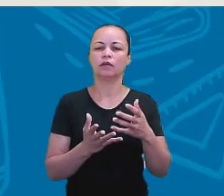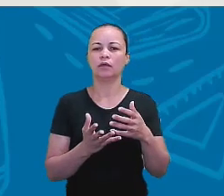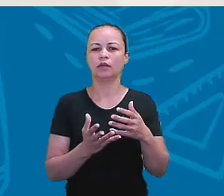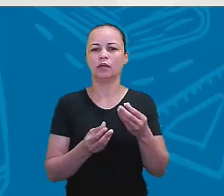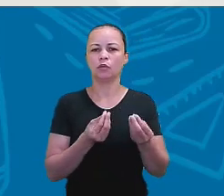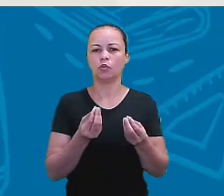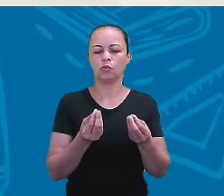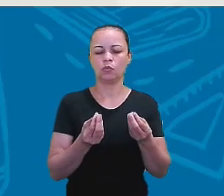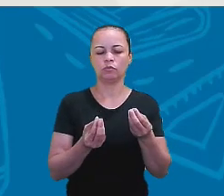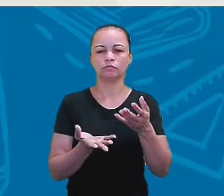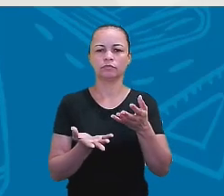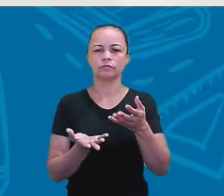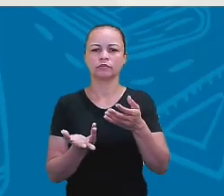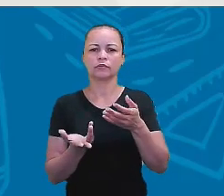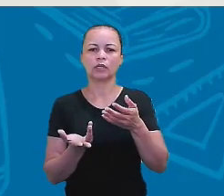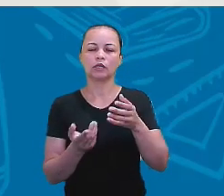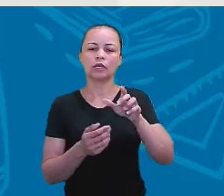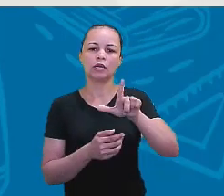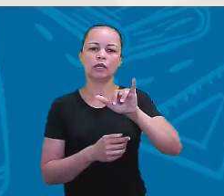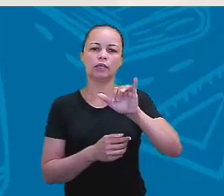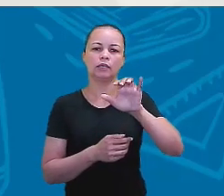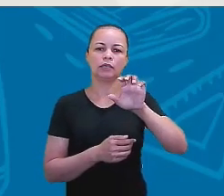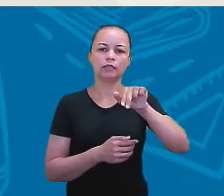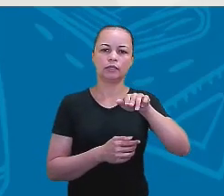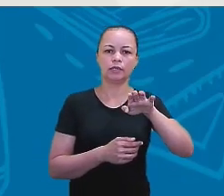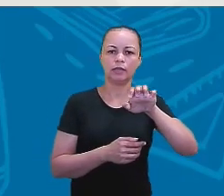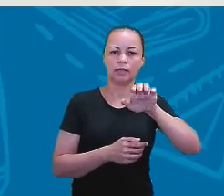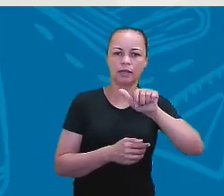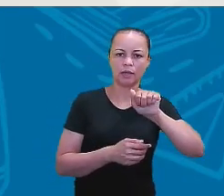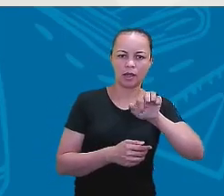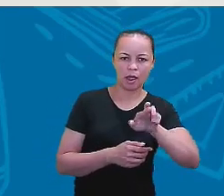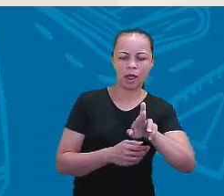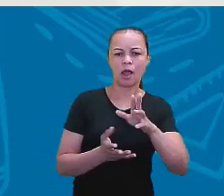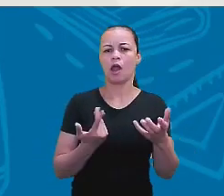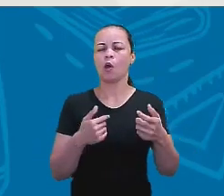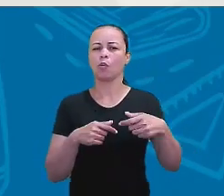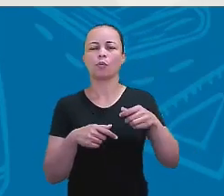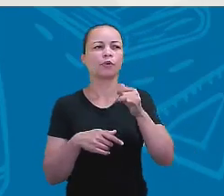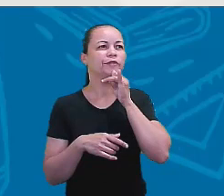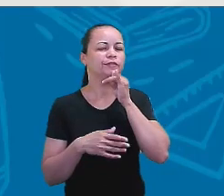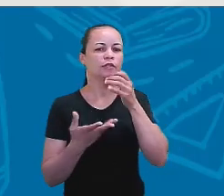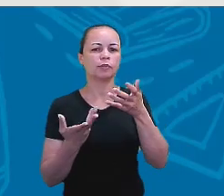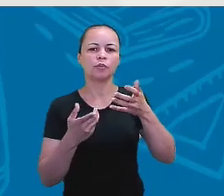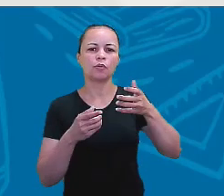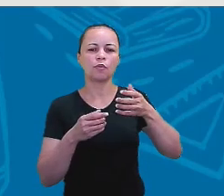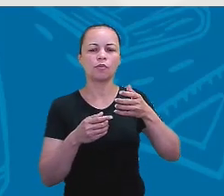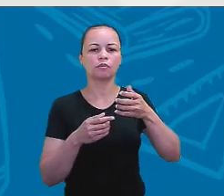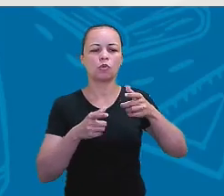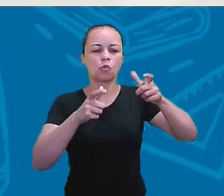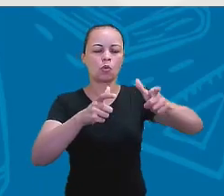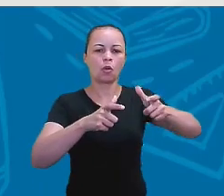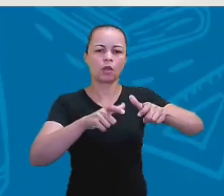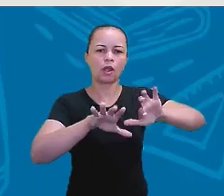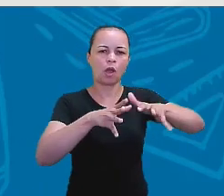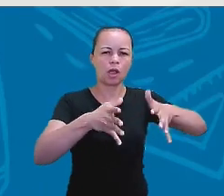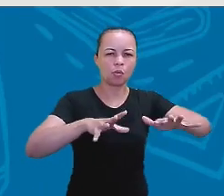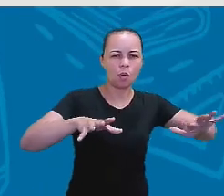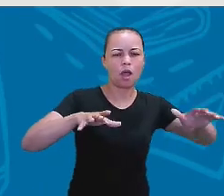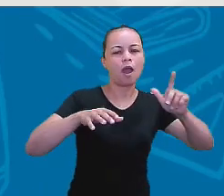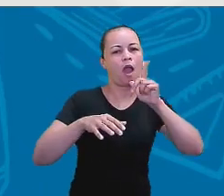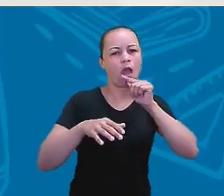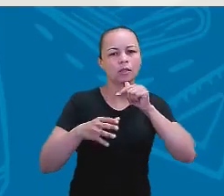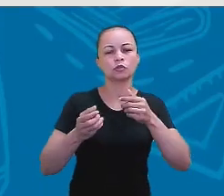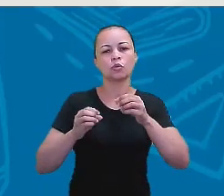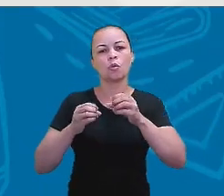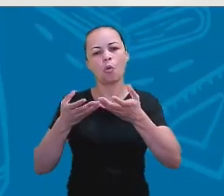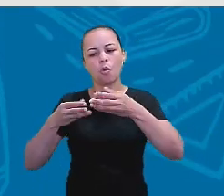um limiar, né, entre um ambiente que às vezes, por exemplo, é aquático, um ambiente que ele é terrestre, um ambiente que tem um clima X,